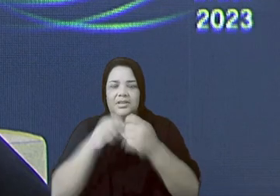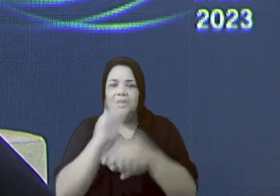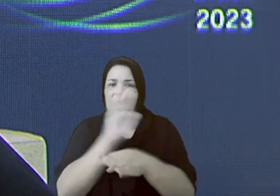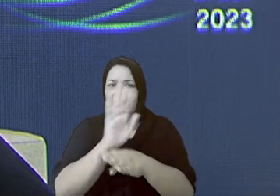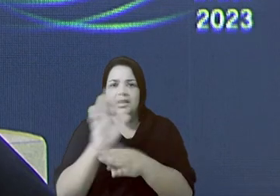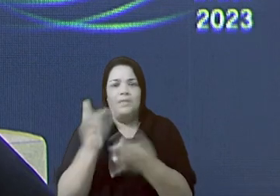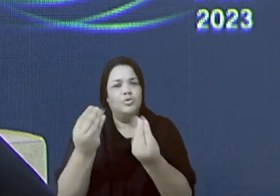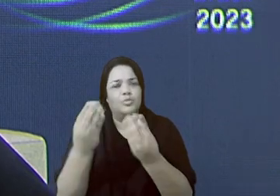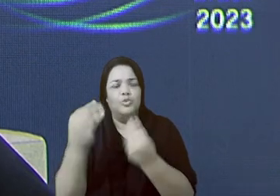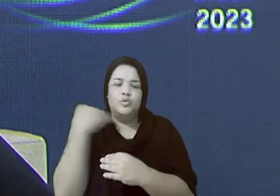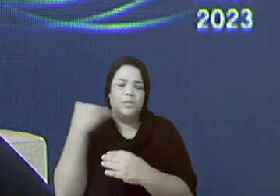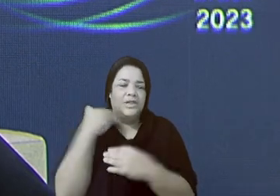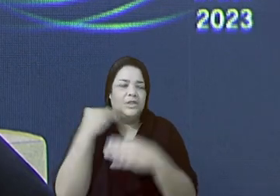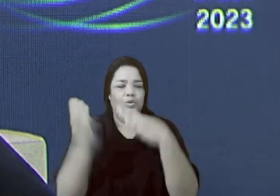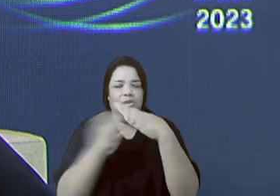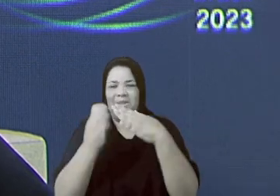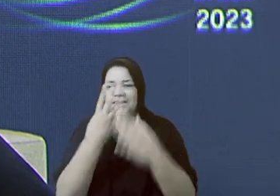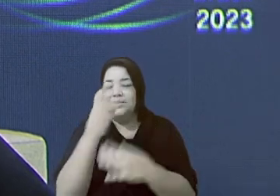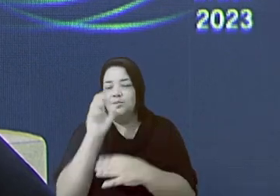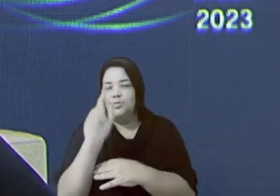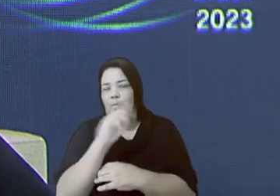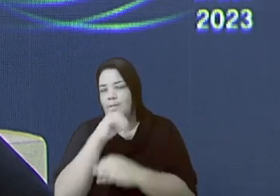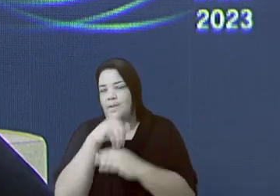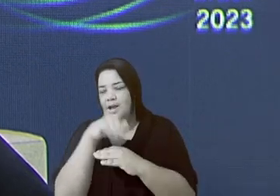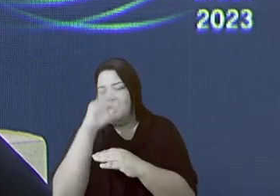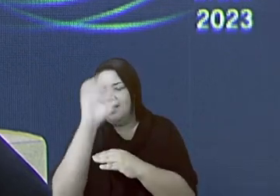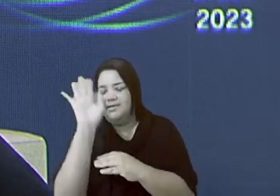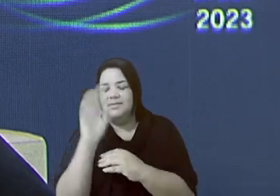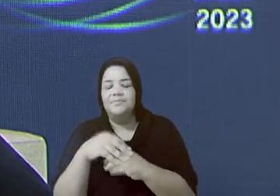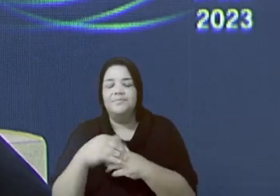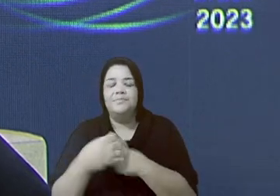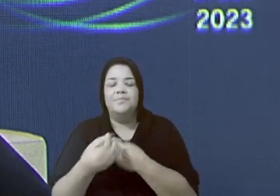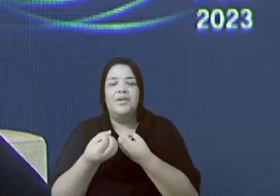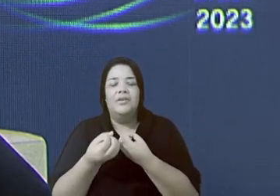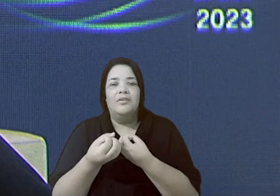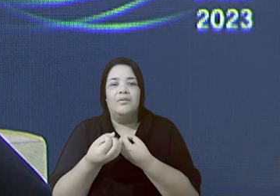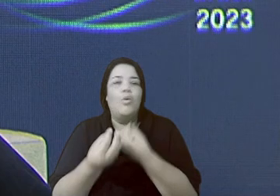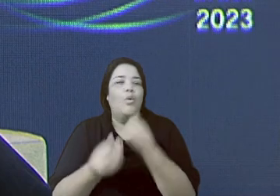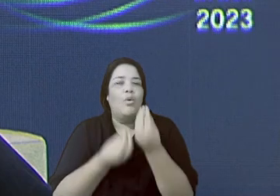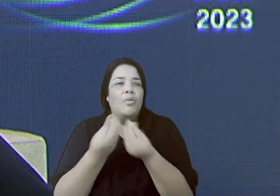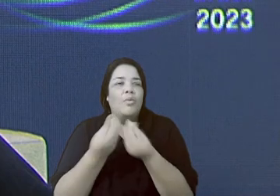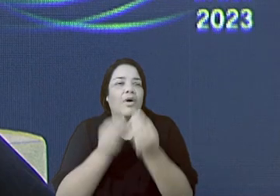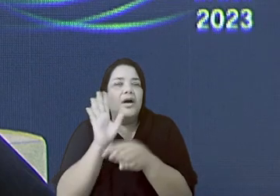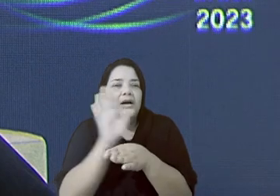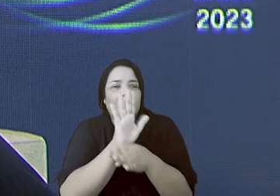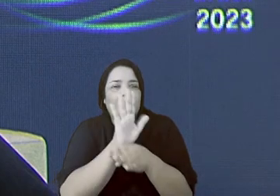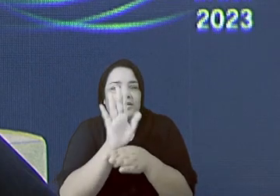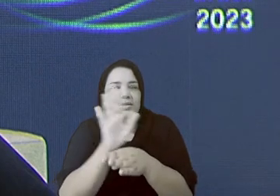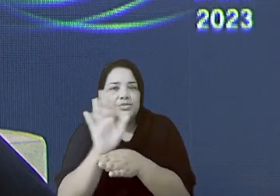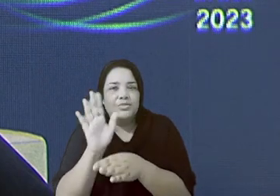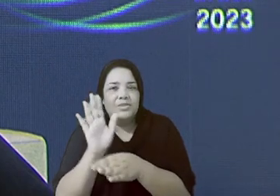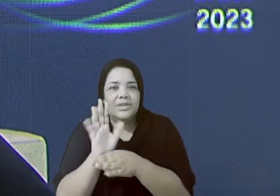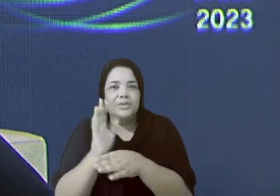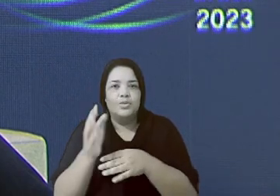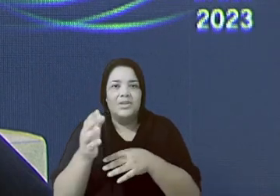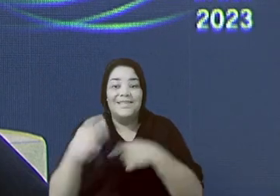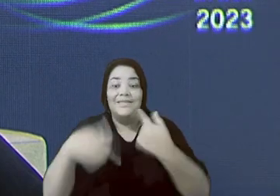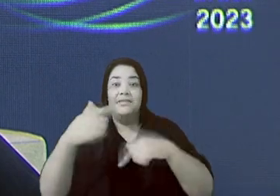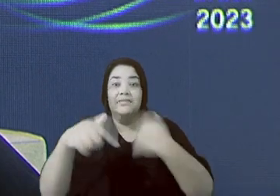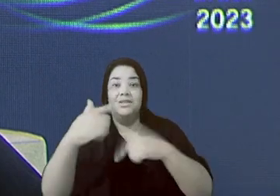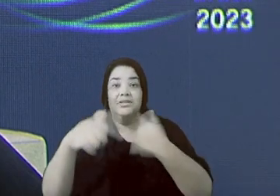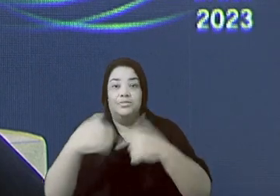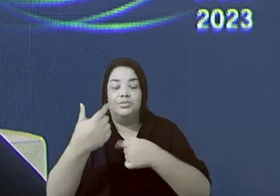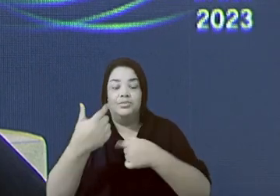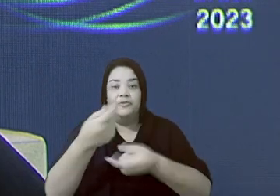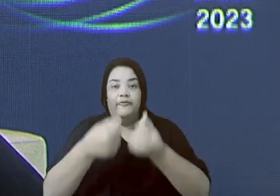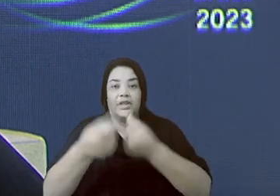de 3.000 empresas fornecendo de forma análogo uma espécie de aws de serviços financeiros abertos para que